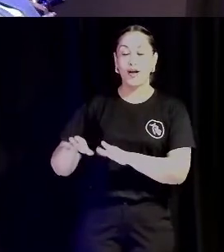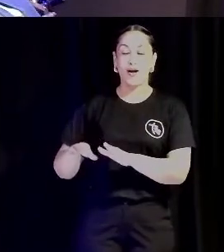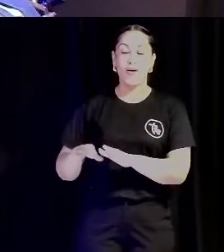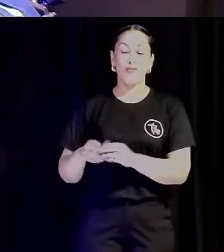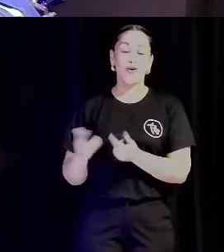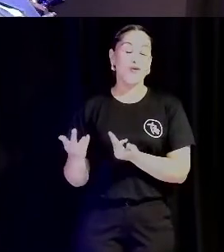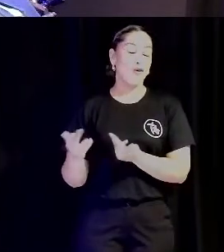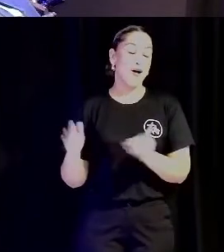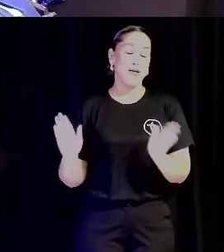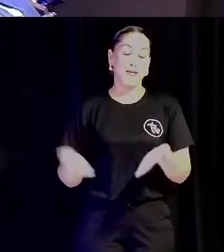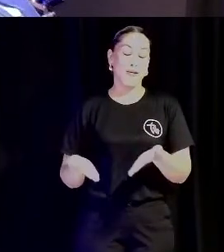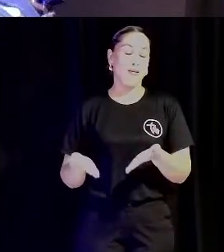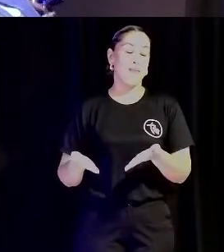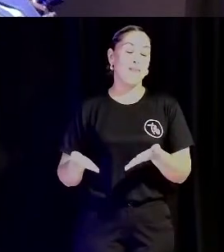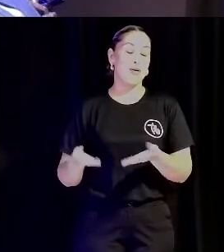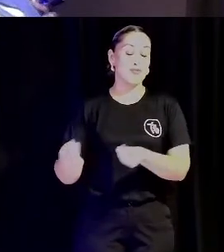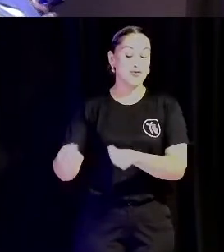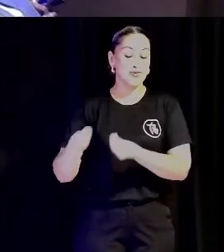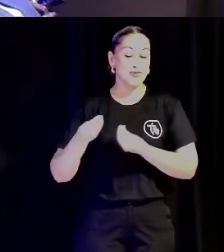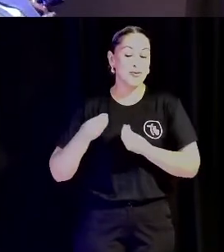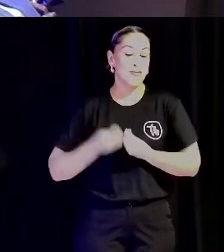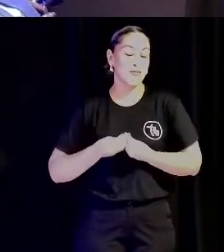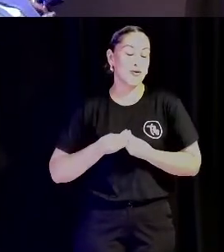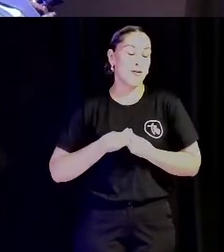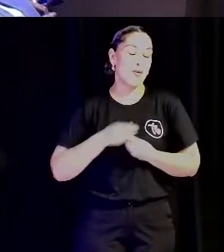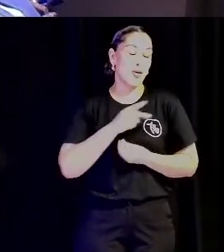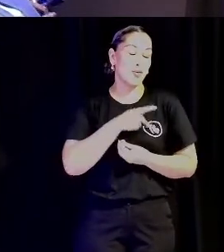ouvir do pastor Reinaldo, no serviço.